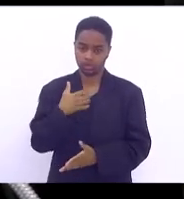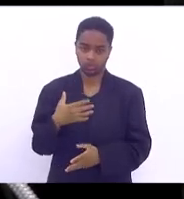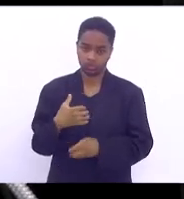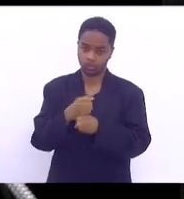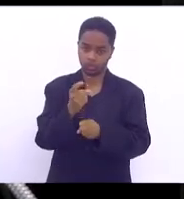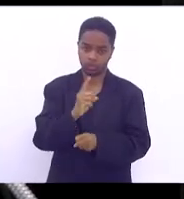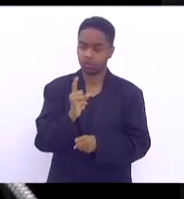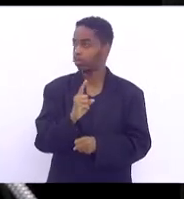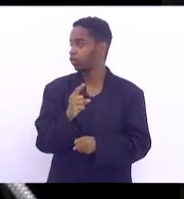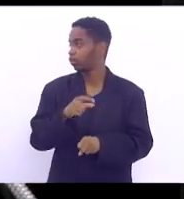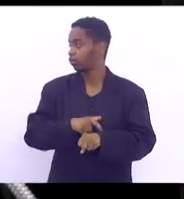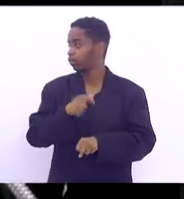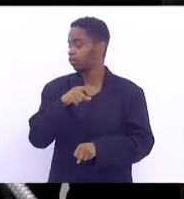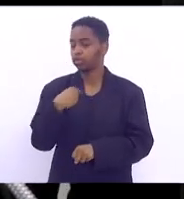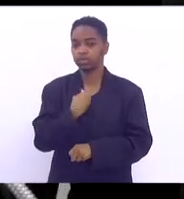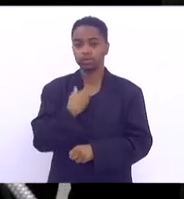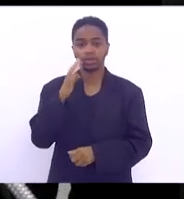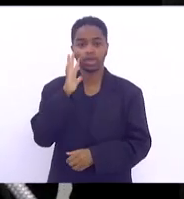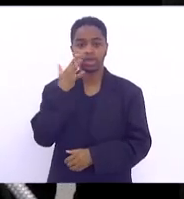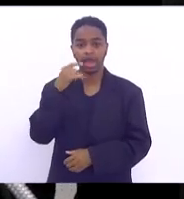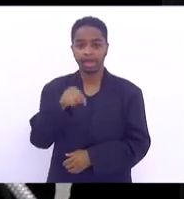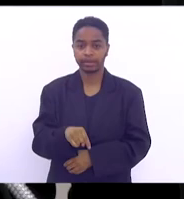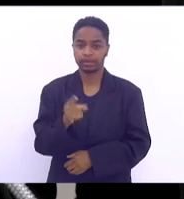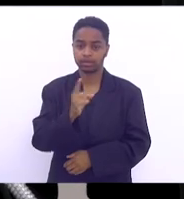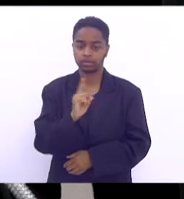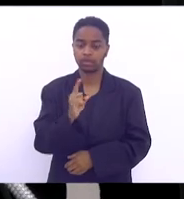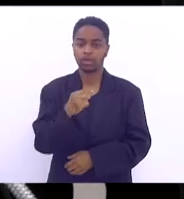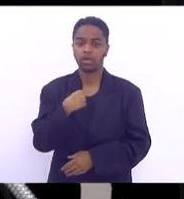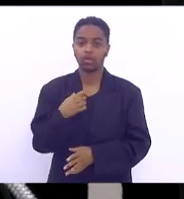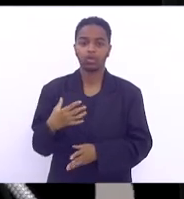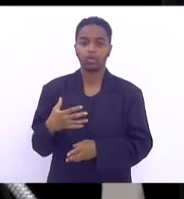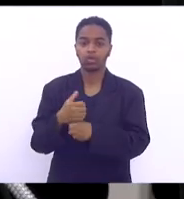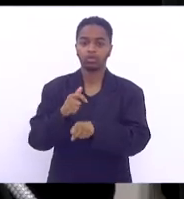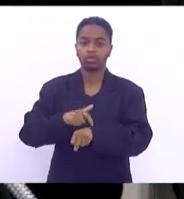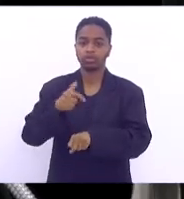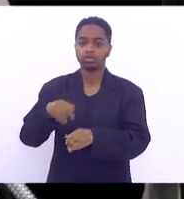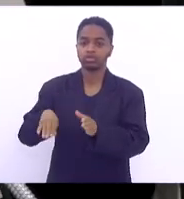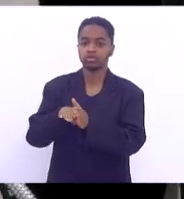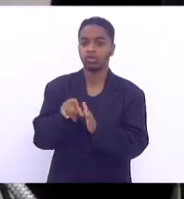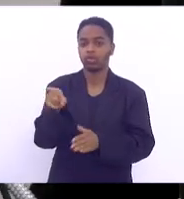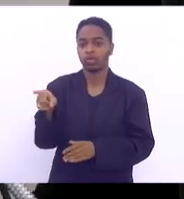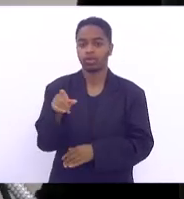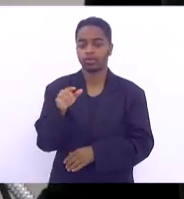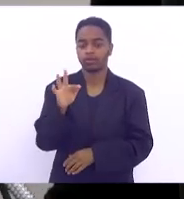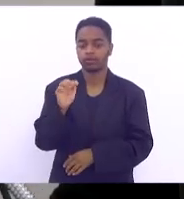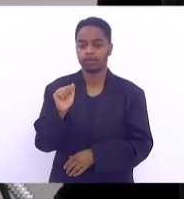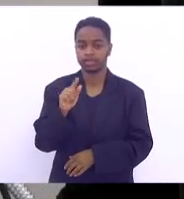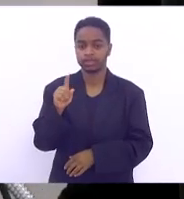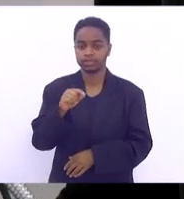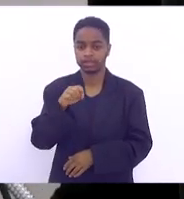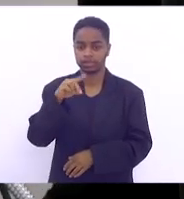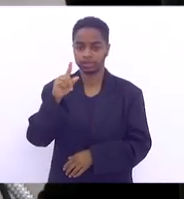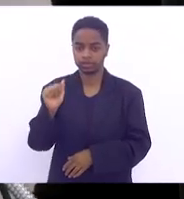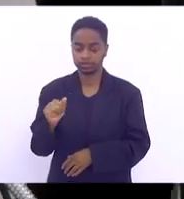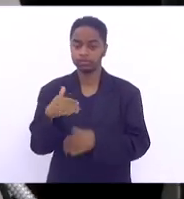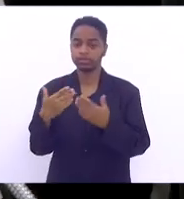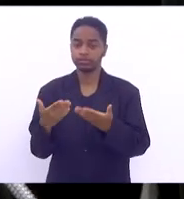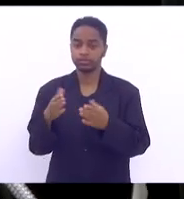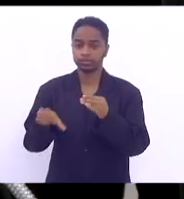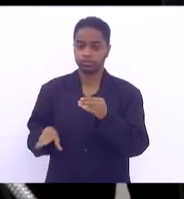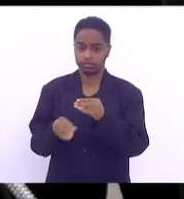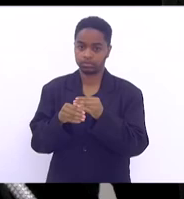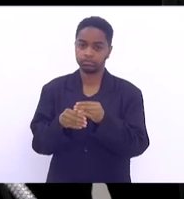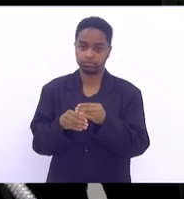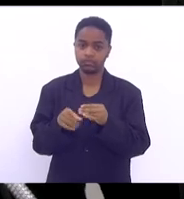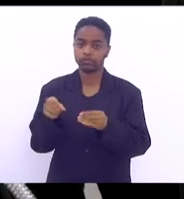nós decidimos aqui a baixa em diligência, não. Estou contabilizando quando chegou lá. E aí, para incluir em sessão. Vossa Excelência já